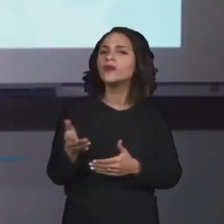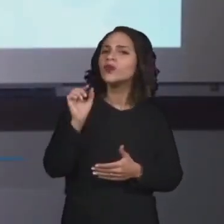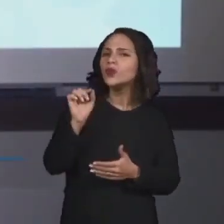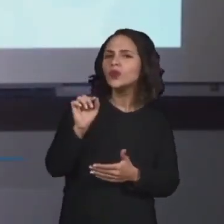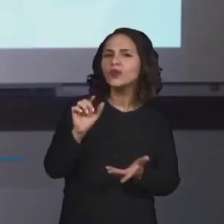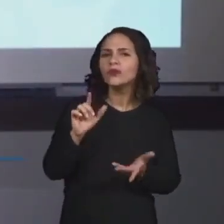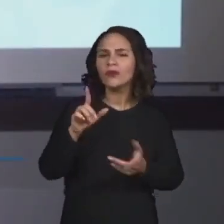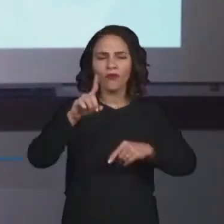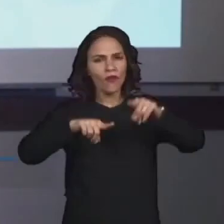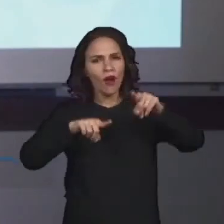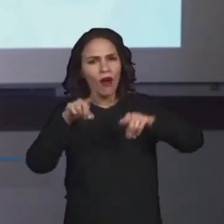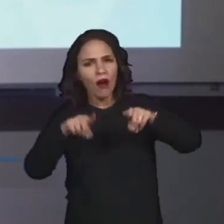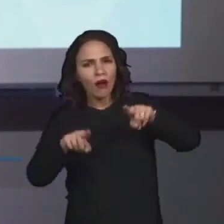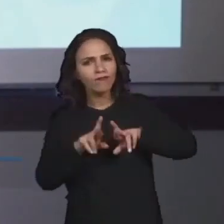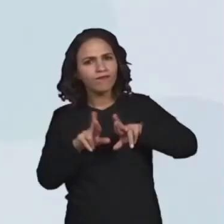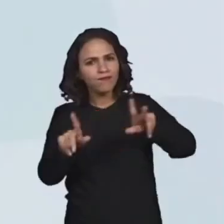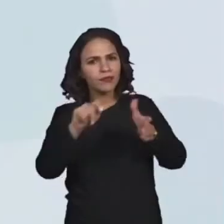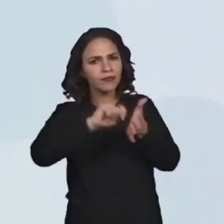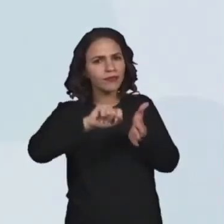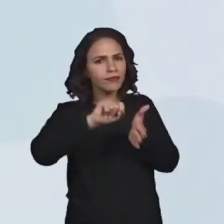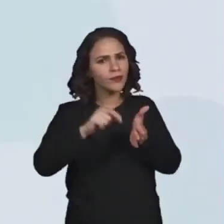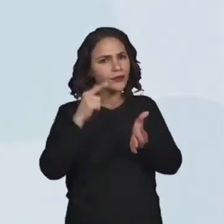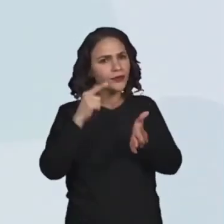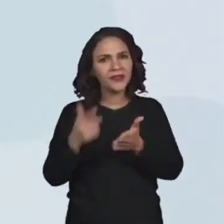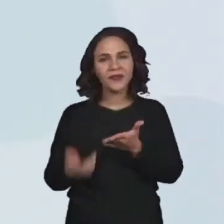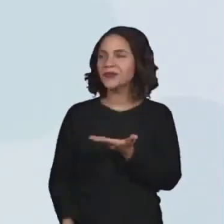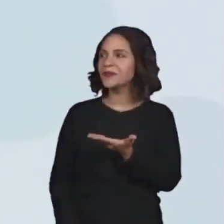ali alguma diferença na escrita?